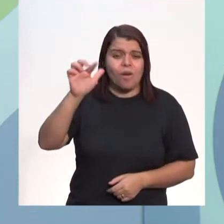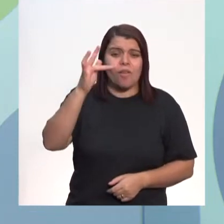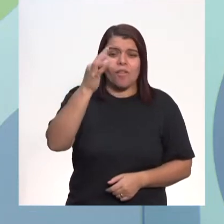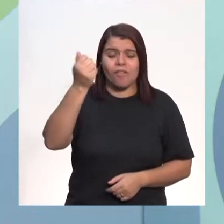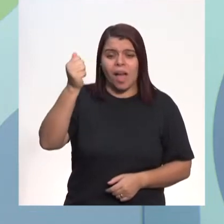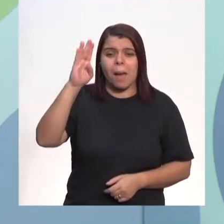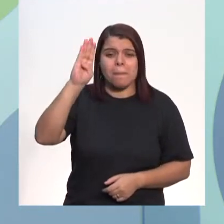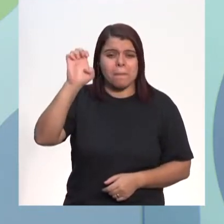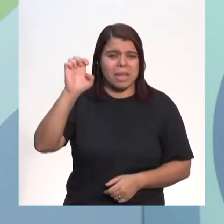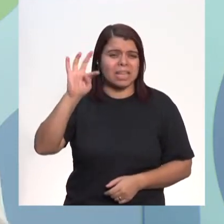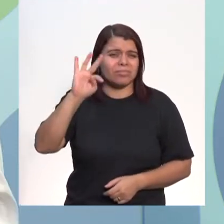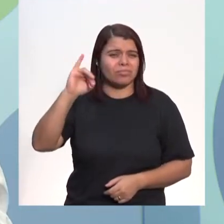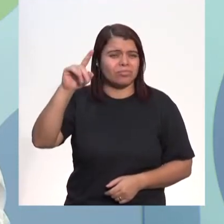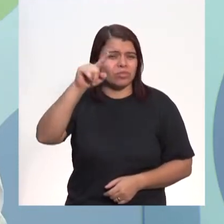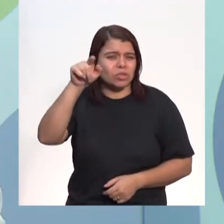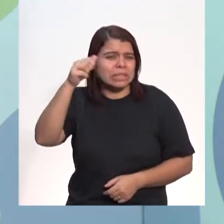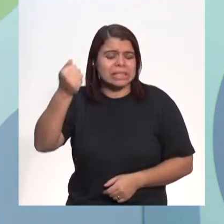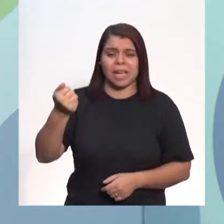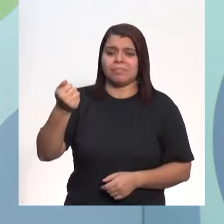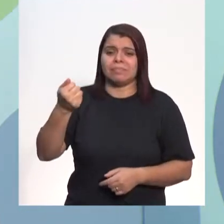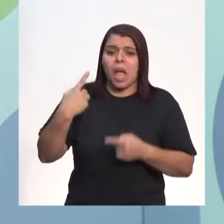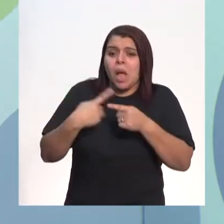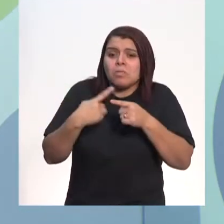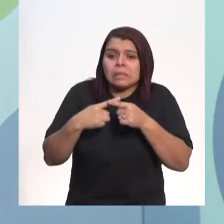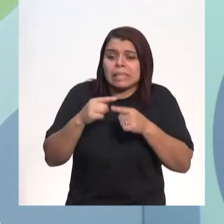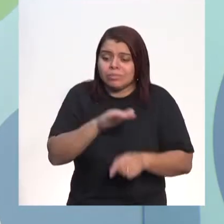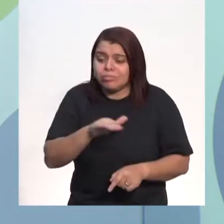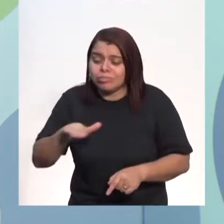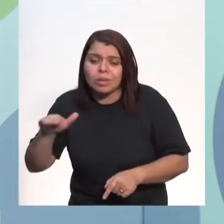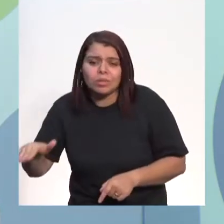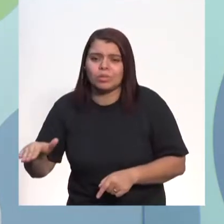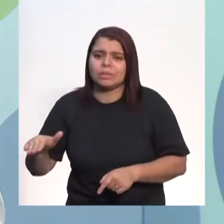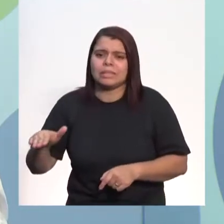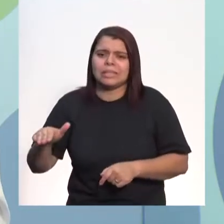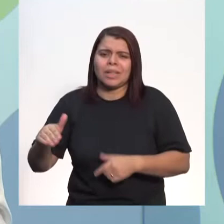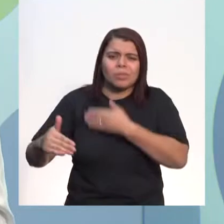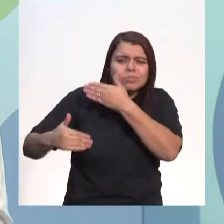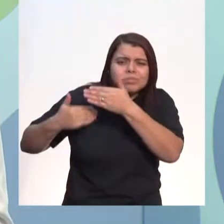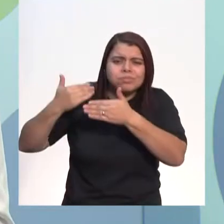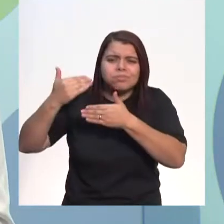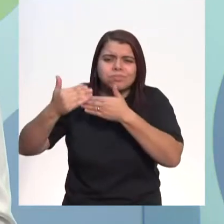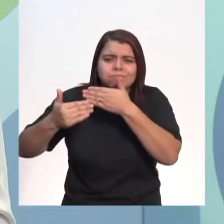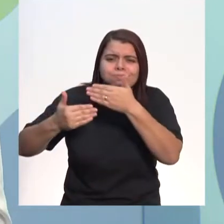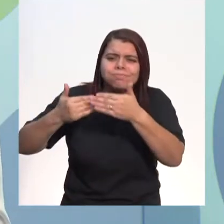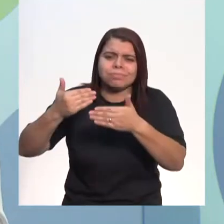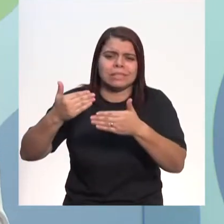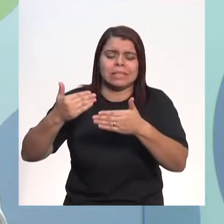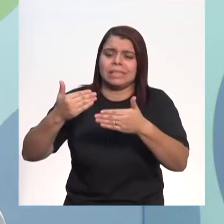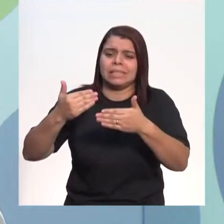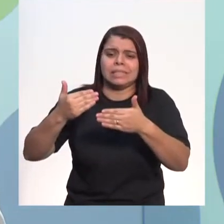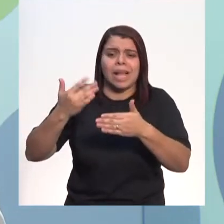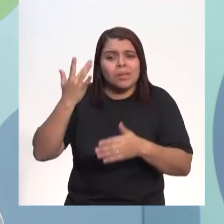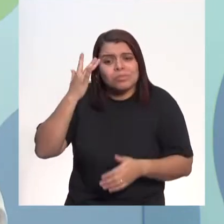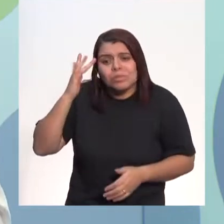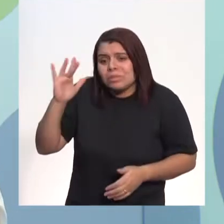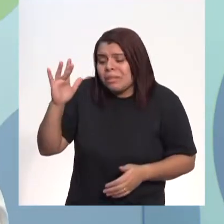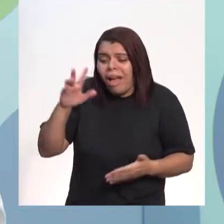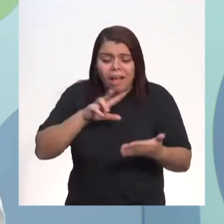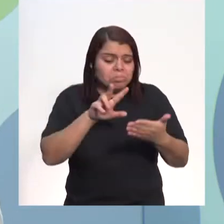iniciais, porque são alunos que estão justamente nesse processo, que não leem ainda, né? E que